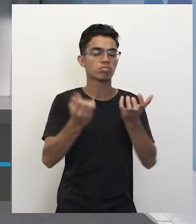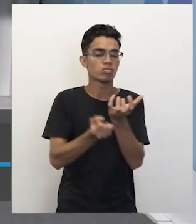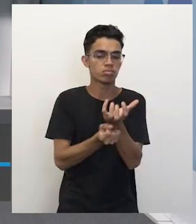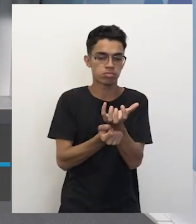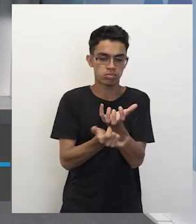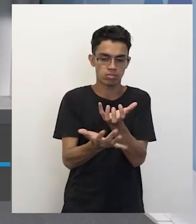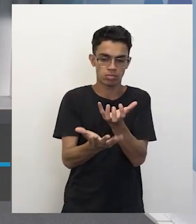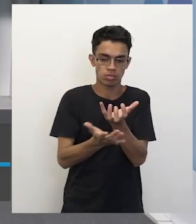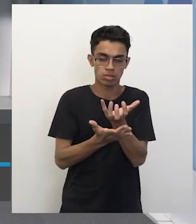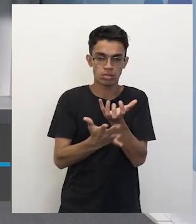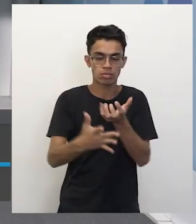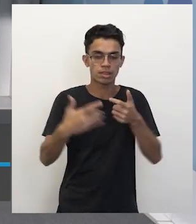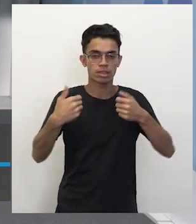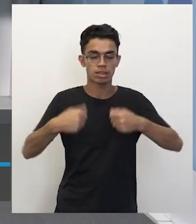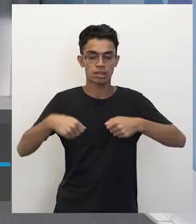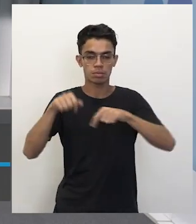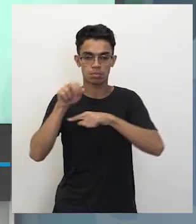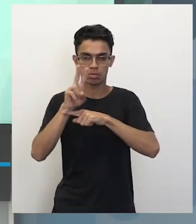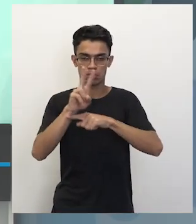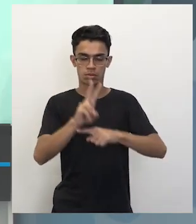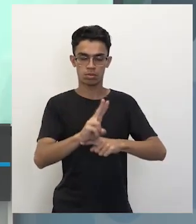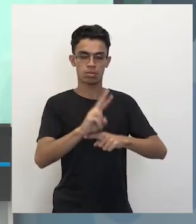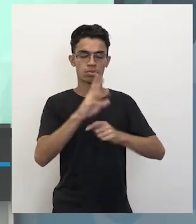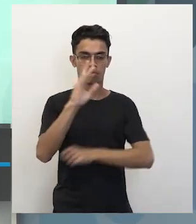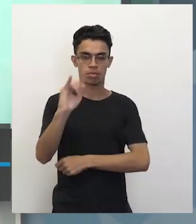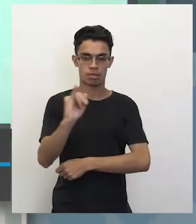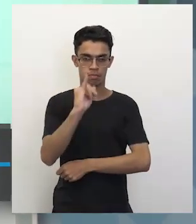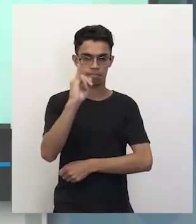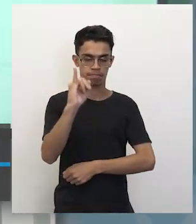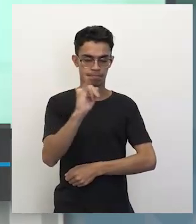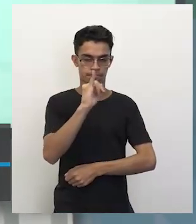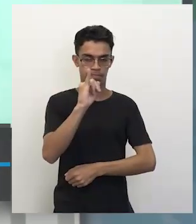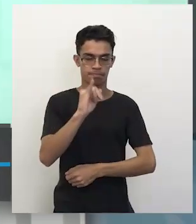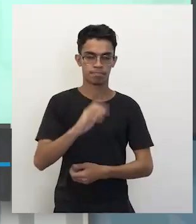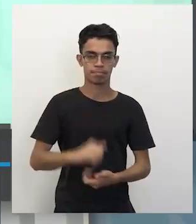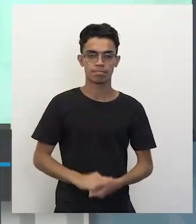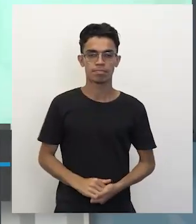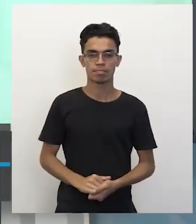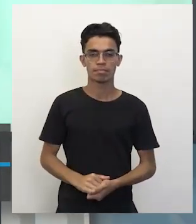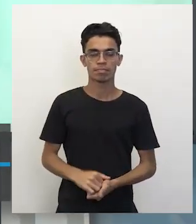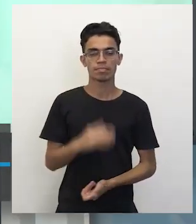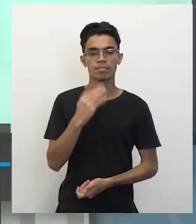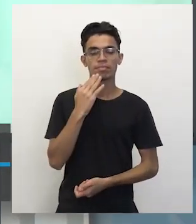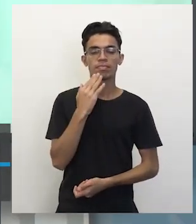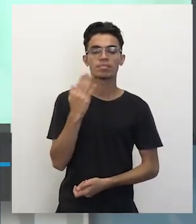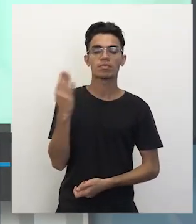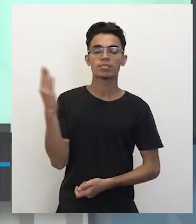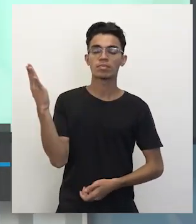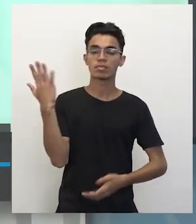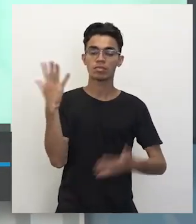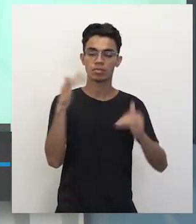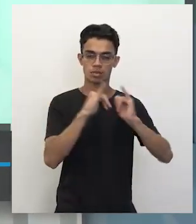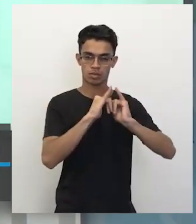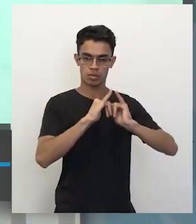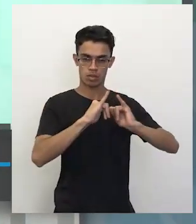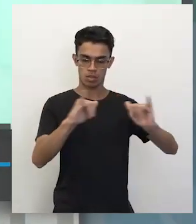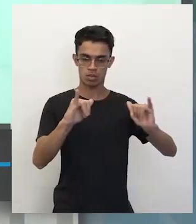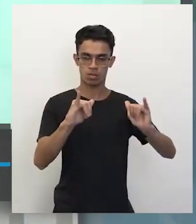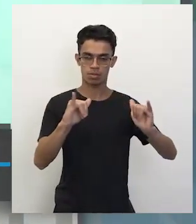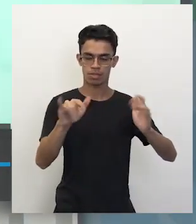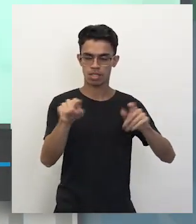Isso é importante a gente registrar, também acho. Muito bem, vamos ver aqui um pouquinho. Então, primeiro eu só vou dar um recadinho básico. O pessoal que